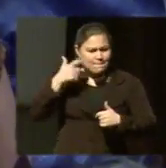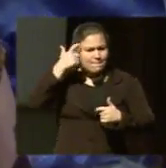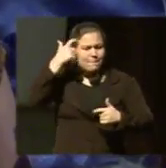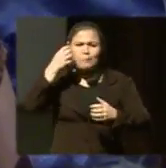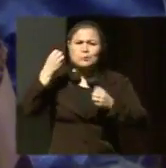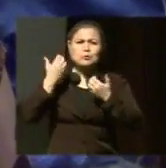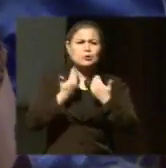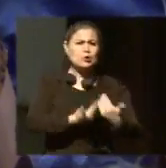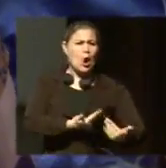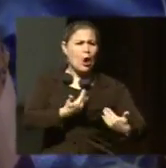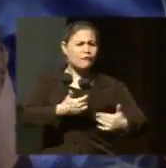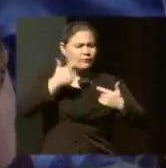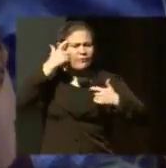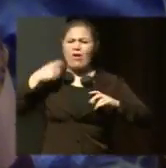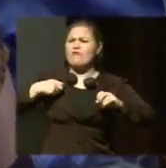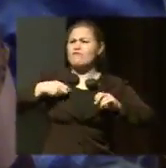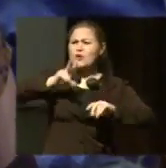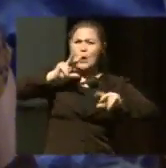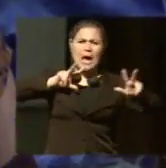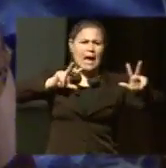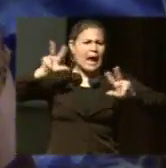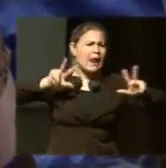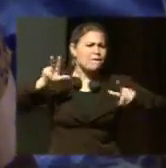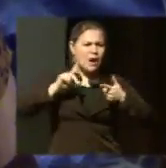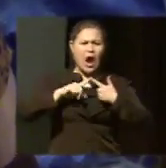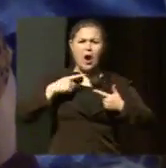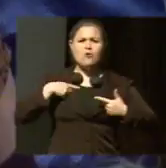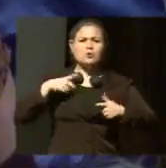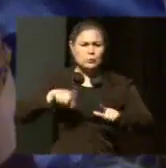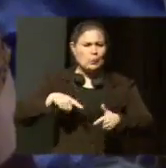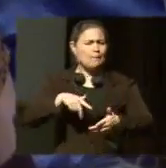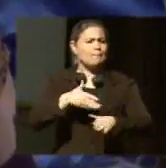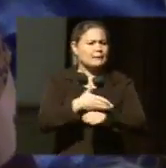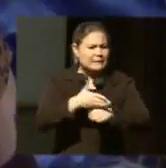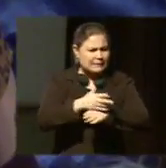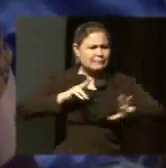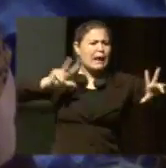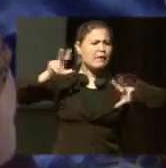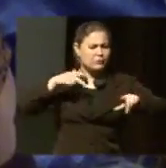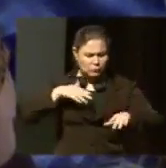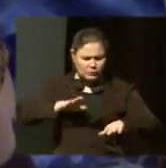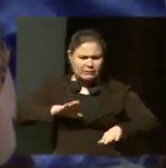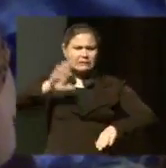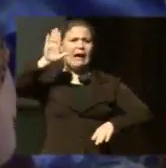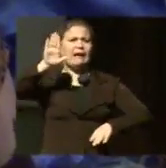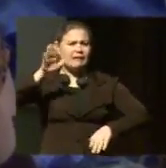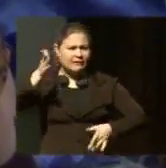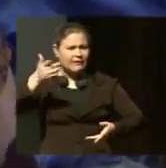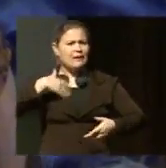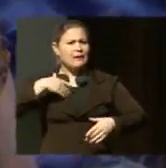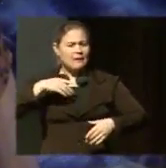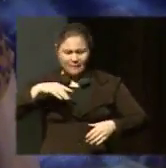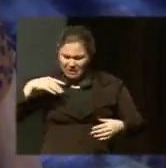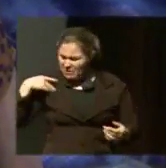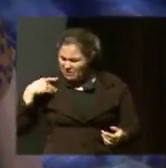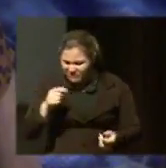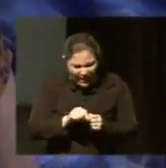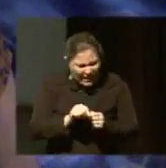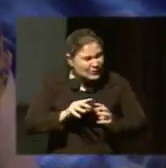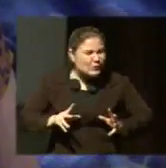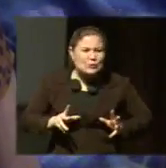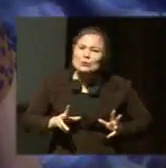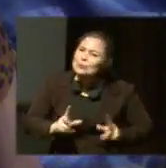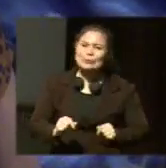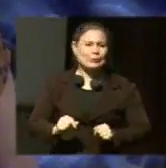jovem. Eu saio em carnaval, eu sou de escola de samba, sou destaque, eu pinto sete, vocês não têm